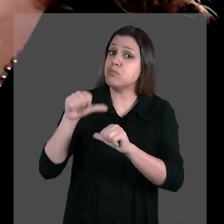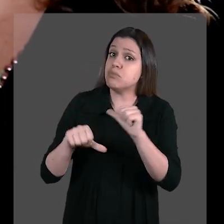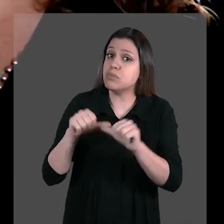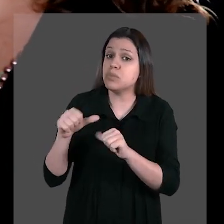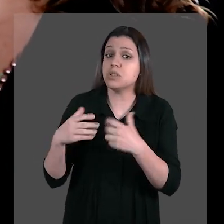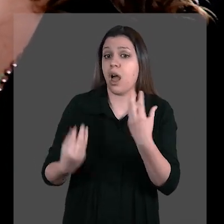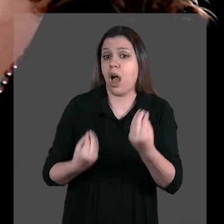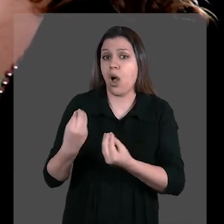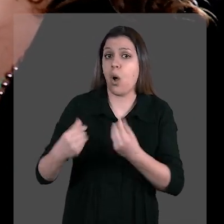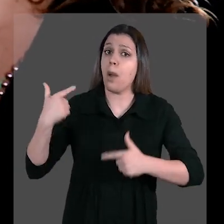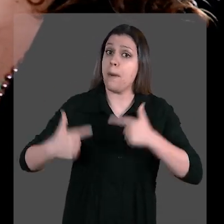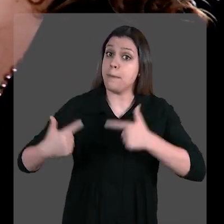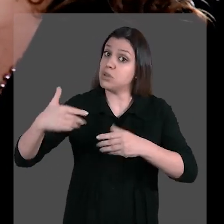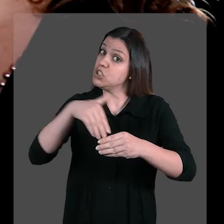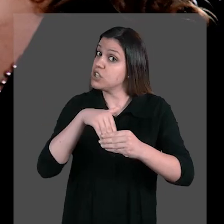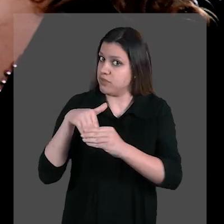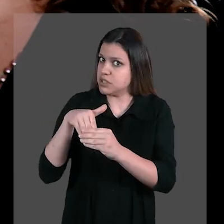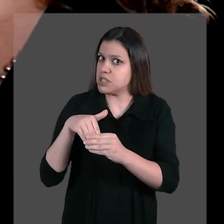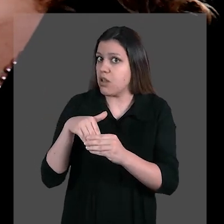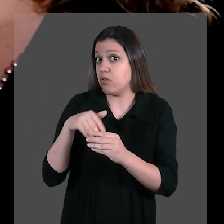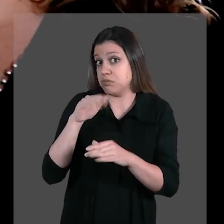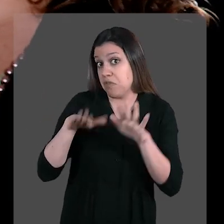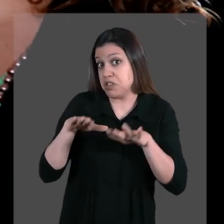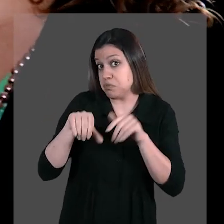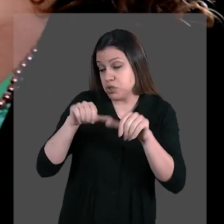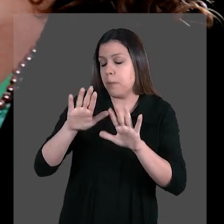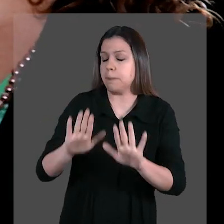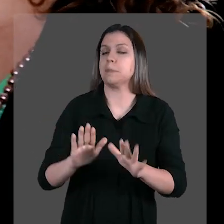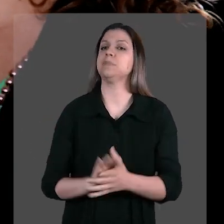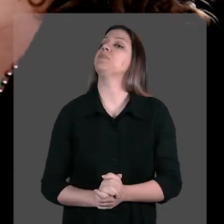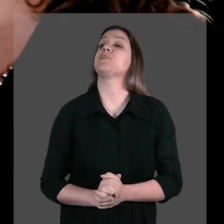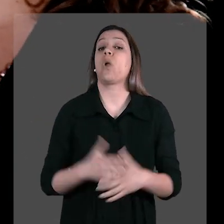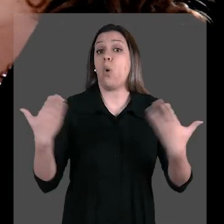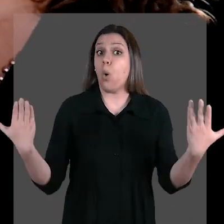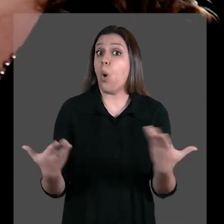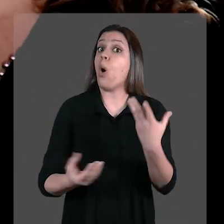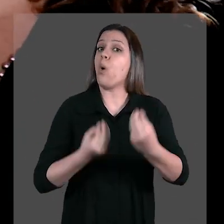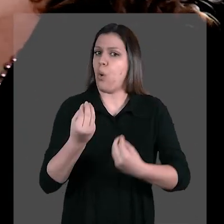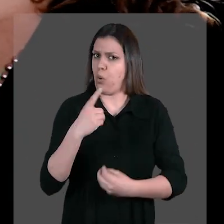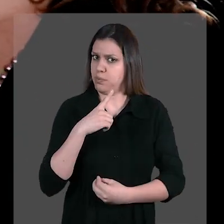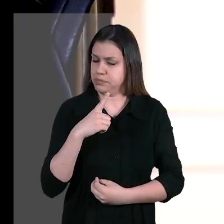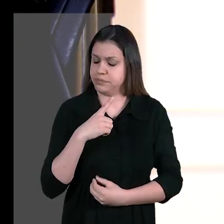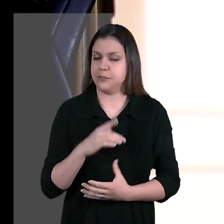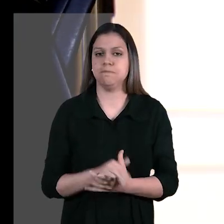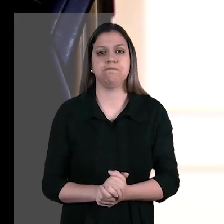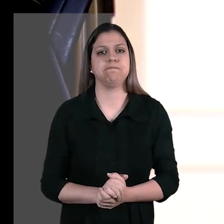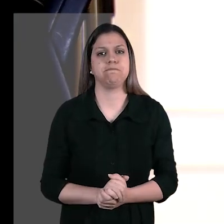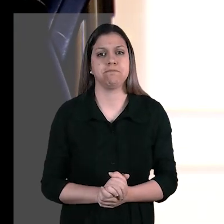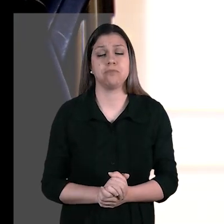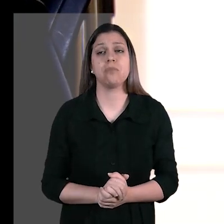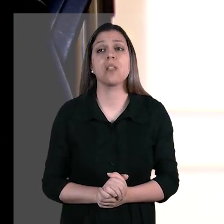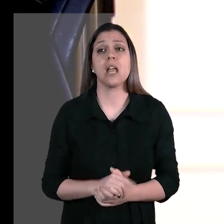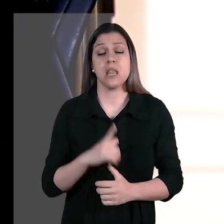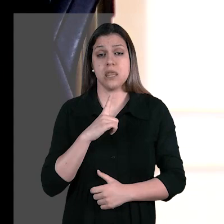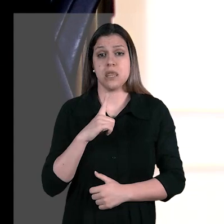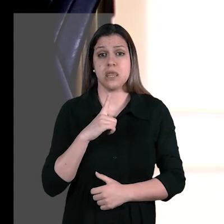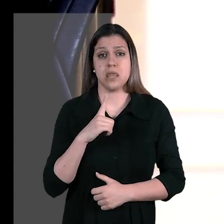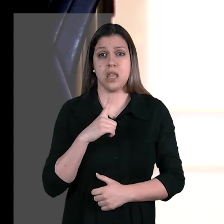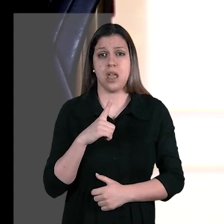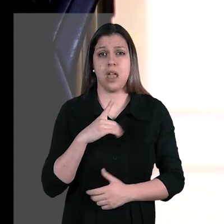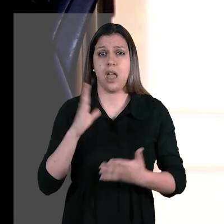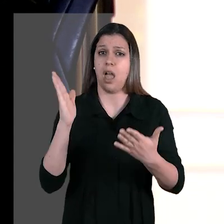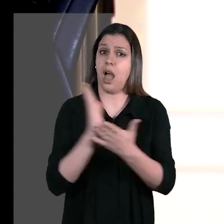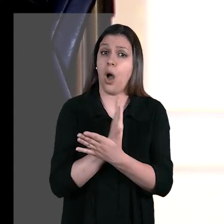acordo com as conveniências políticas da votação. Isso. Então, como que funciona? Basicamente, nós